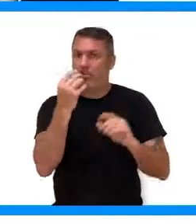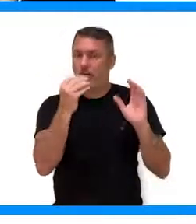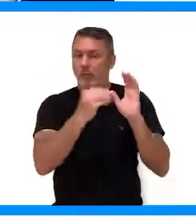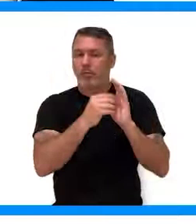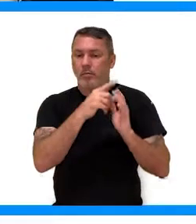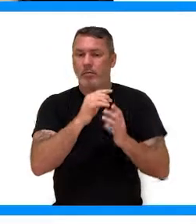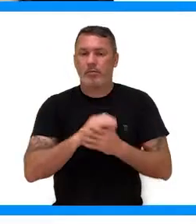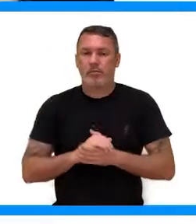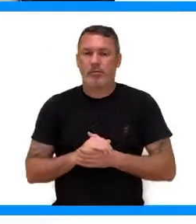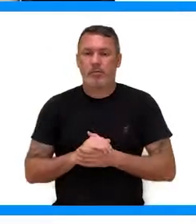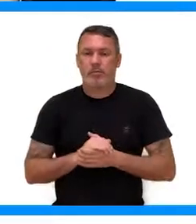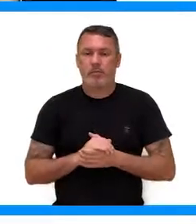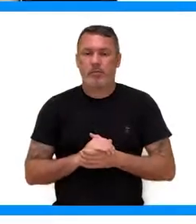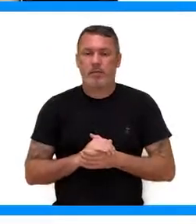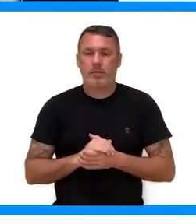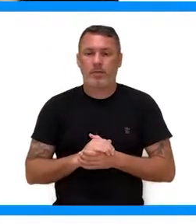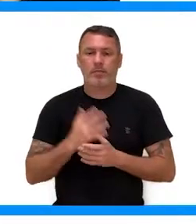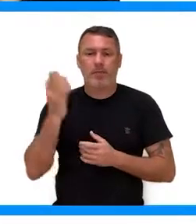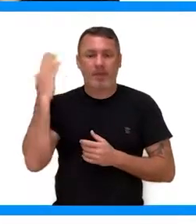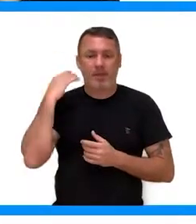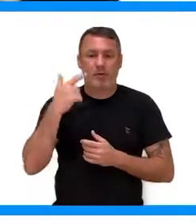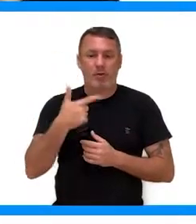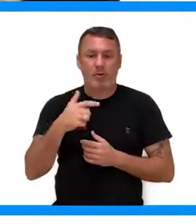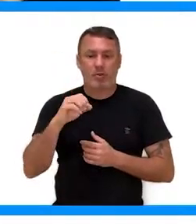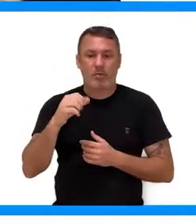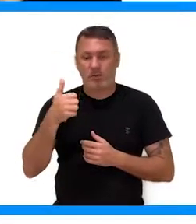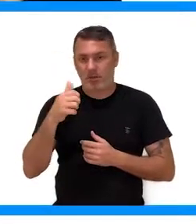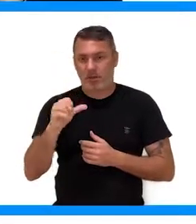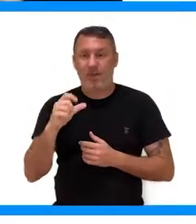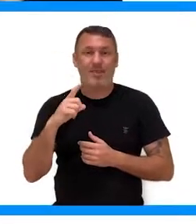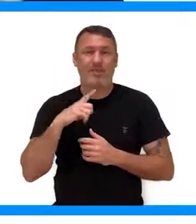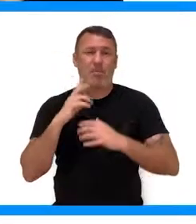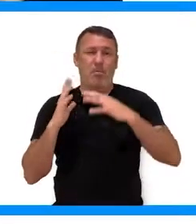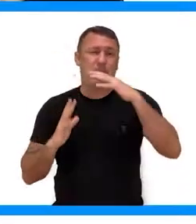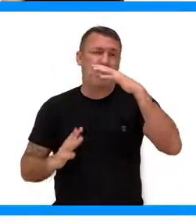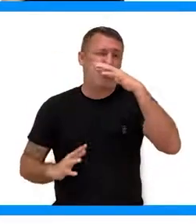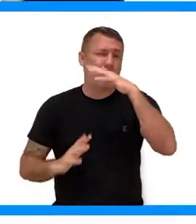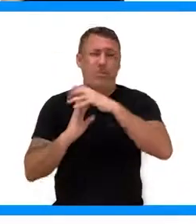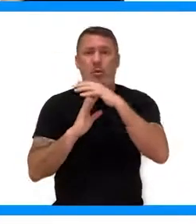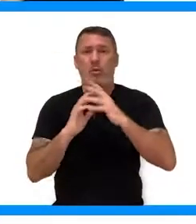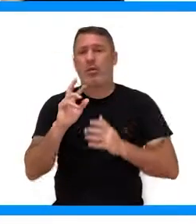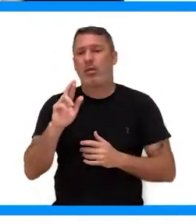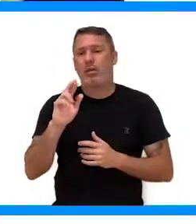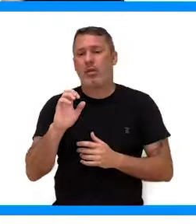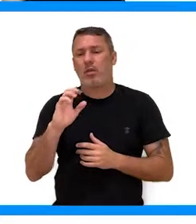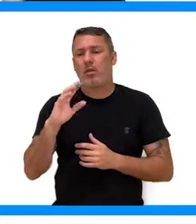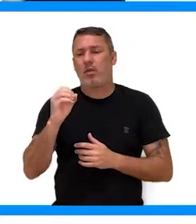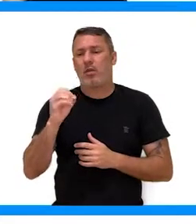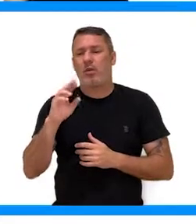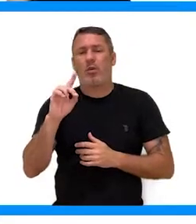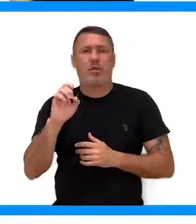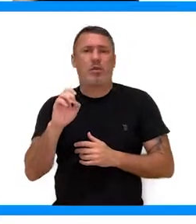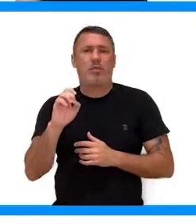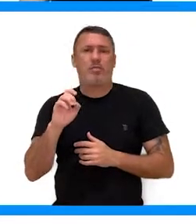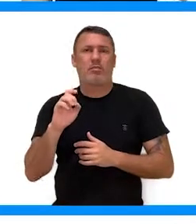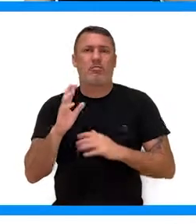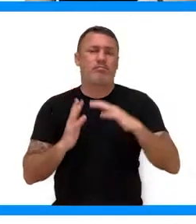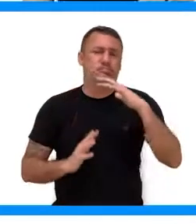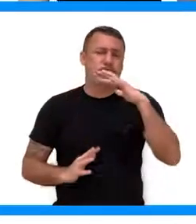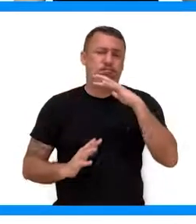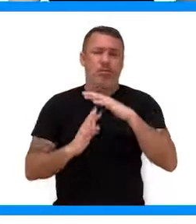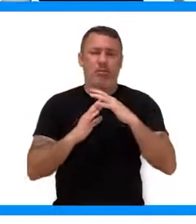Queridos, nós tivemos em 2019 um recorde do valor produtivo